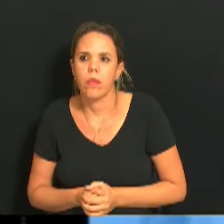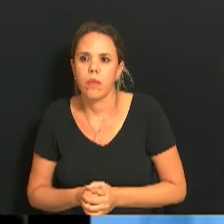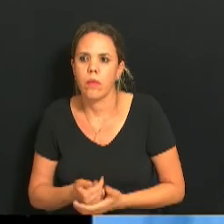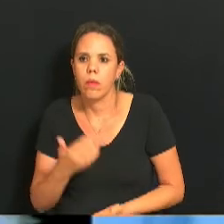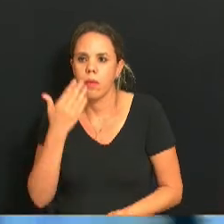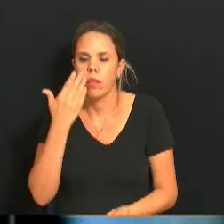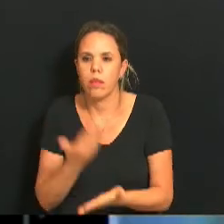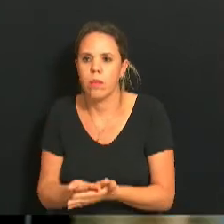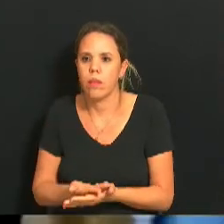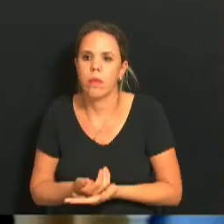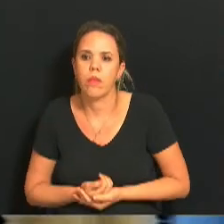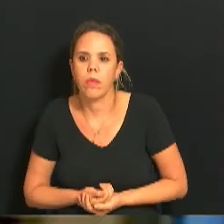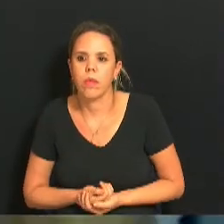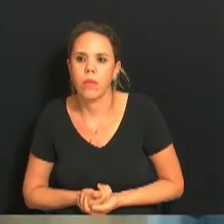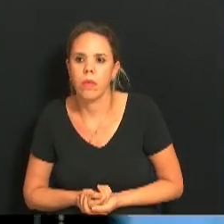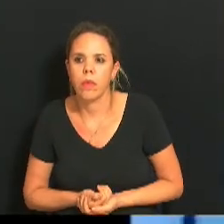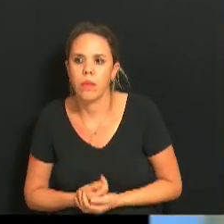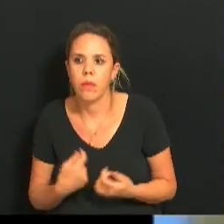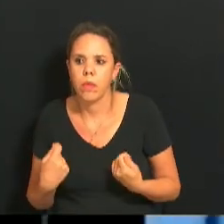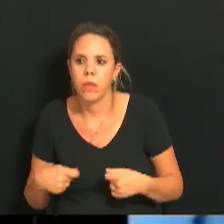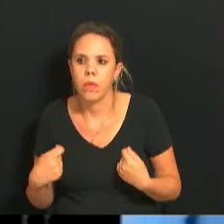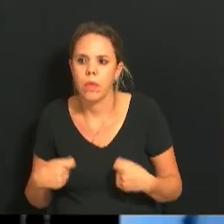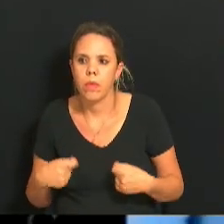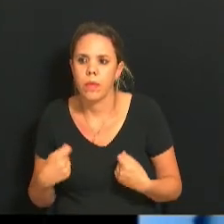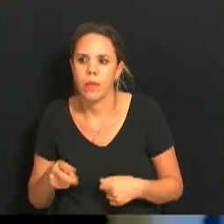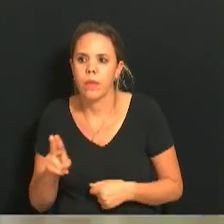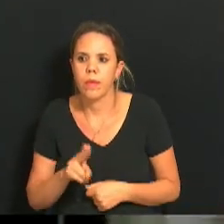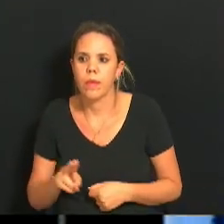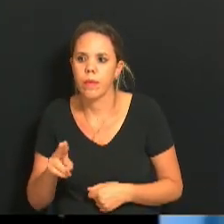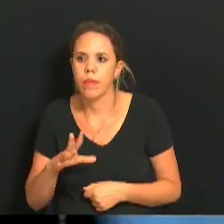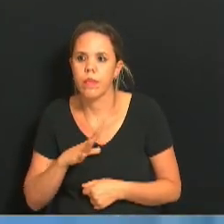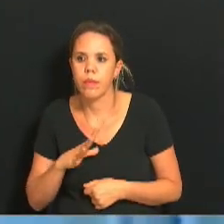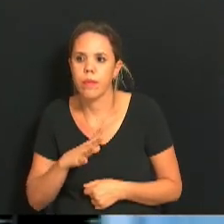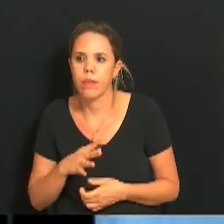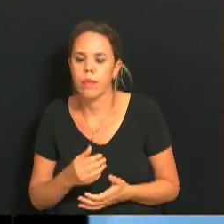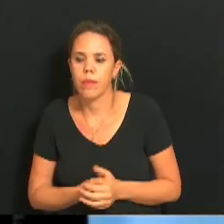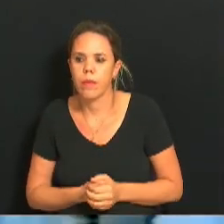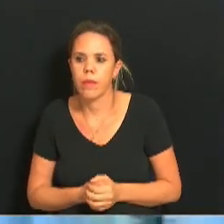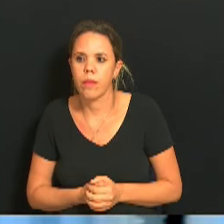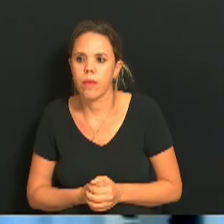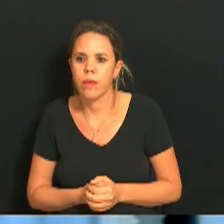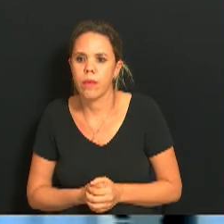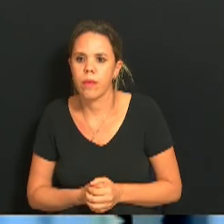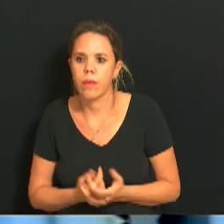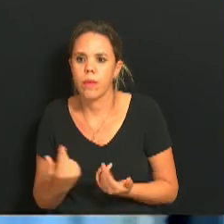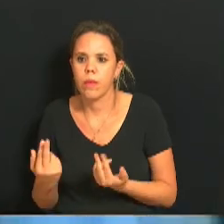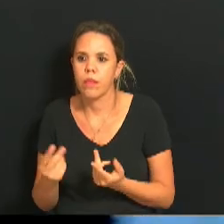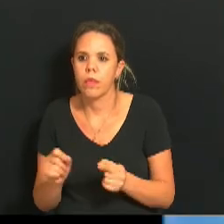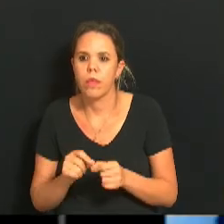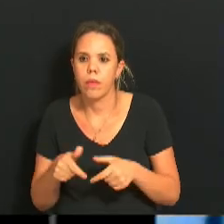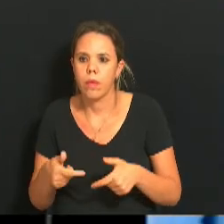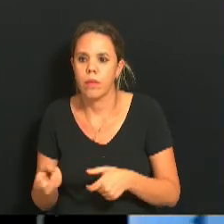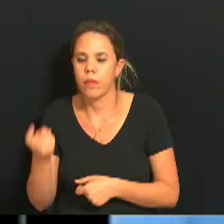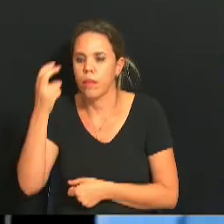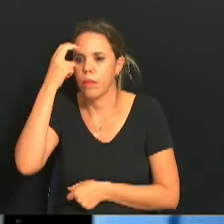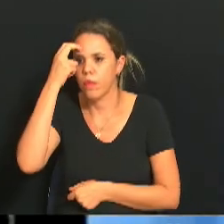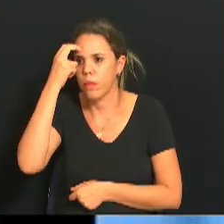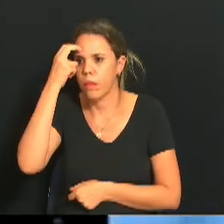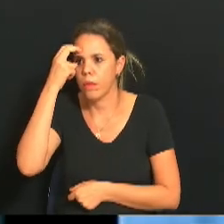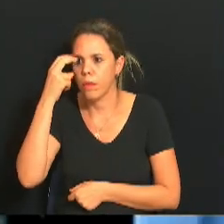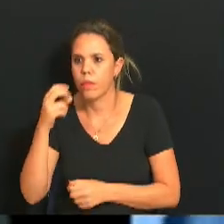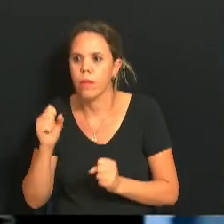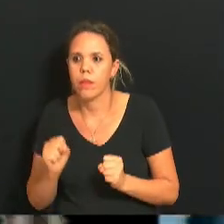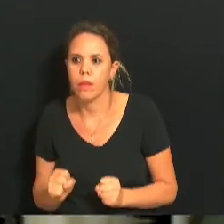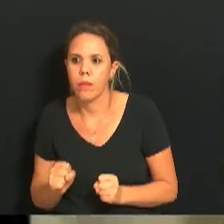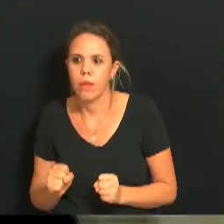acredita também que a gente precisa ocupar a cidade o pagam a gente faz para Estação Cultura para que a